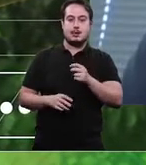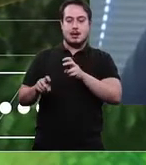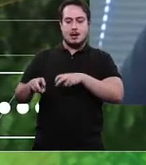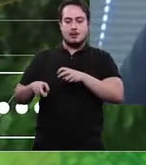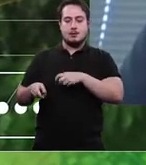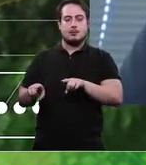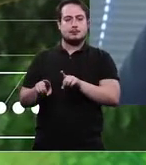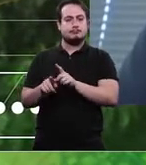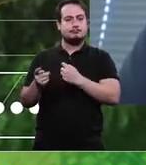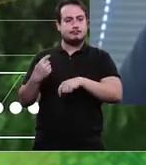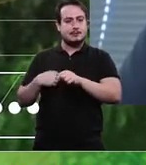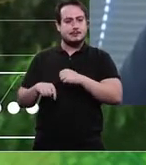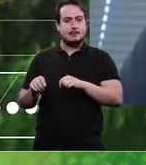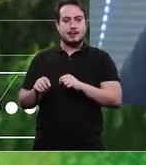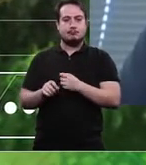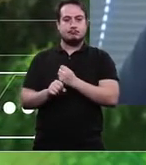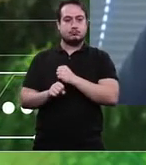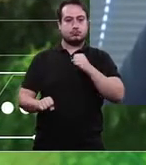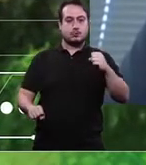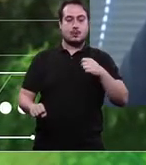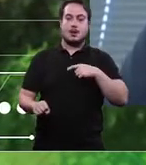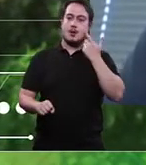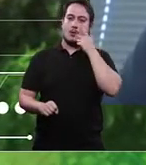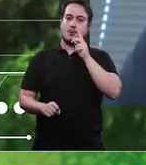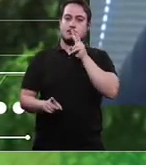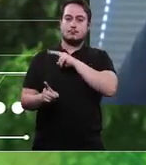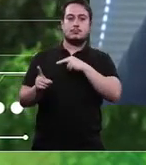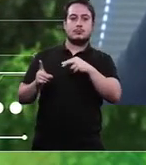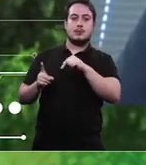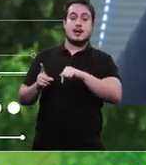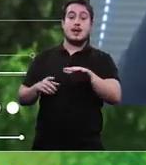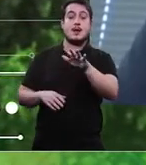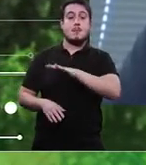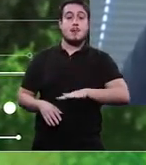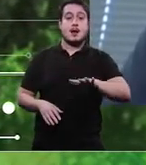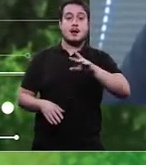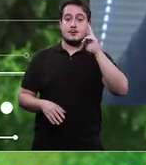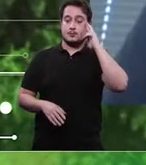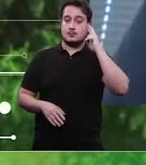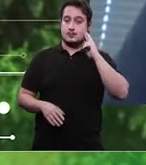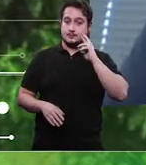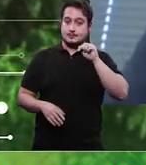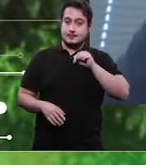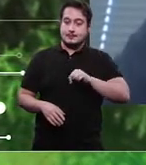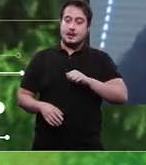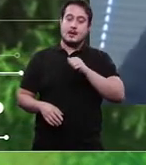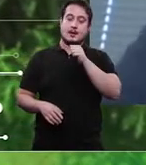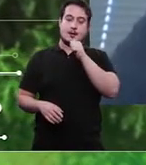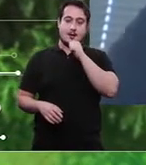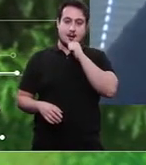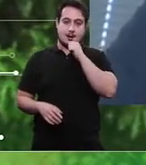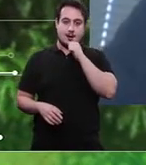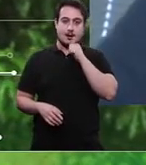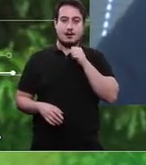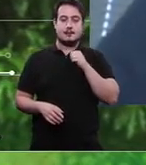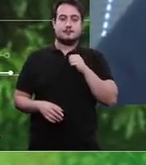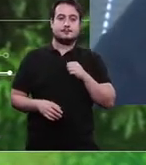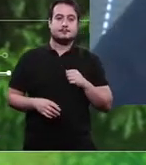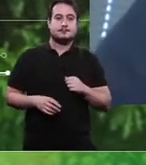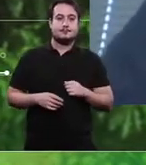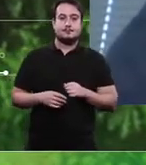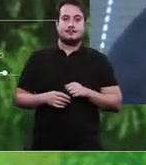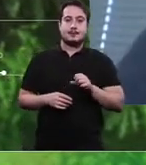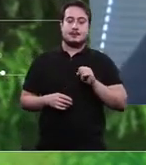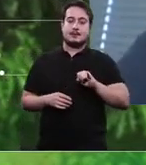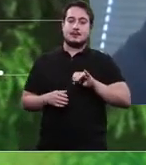Então, a gente consegue visualizar que essa é uma região que por enquanto representa, a gente se retirarmos o